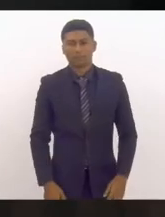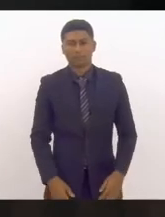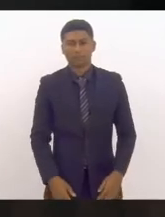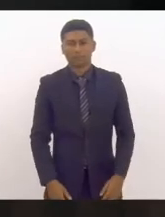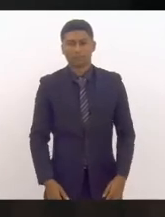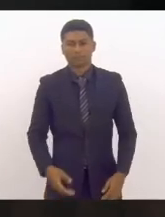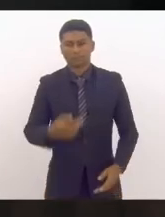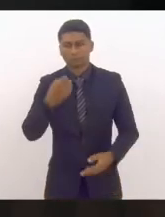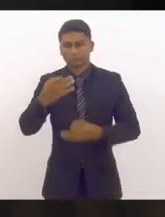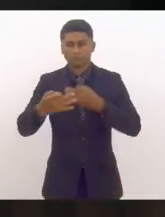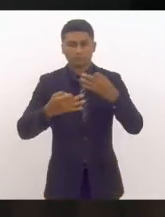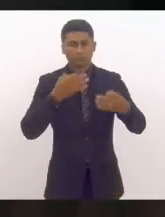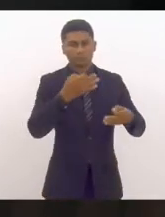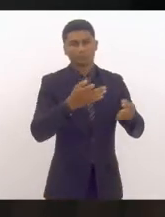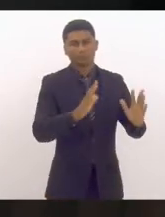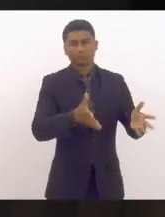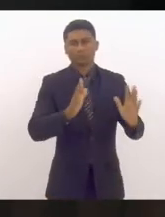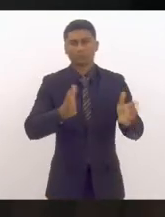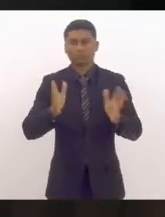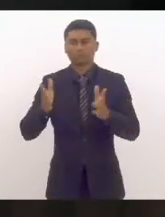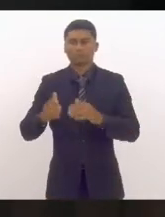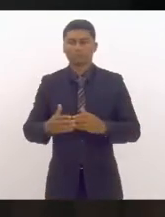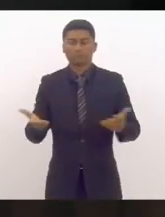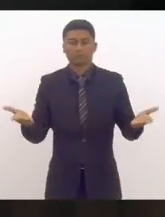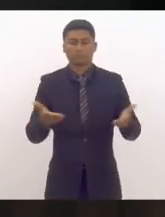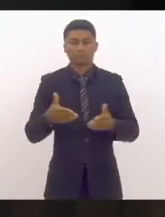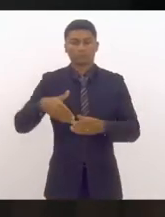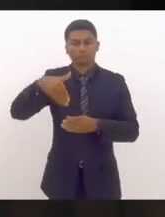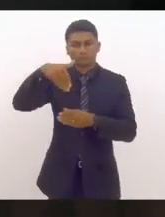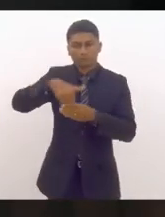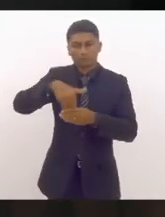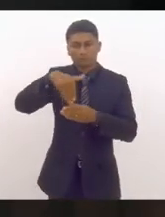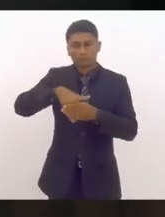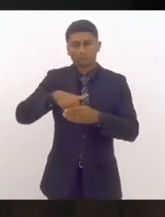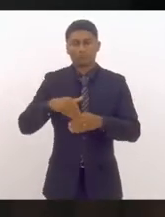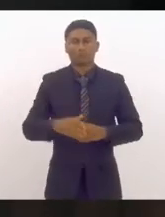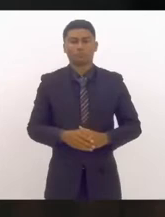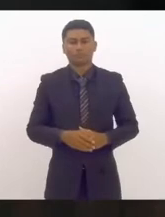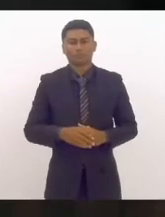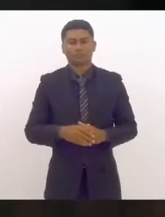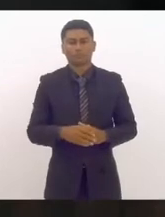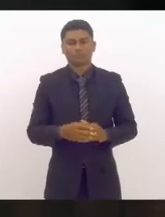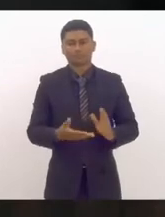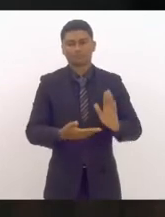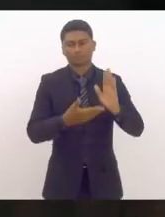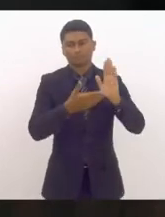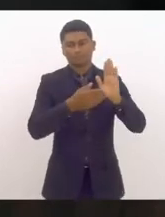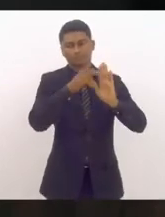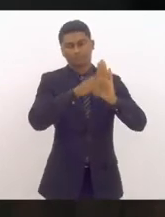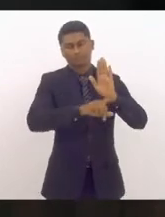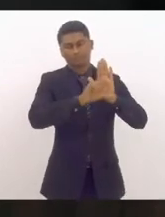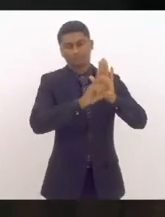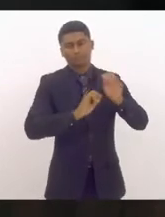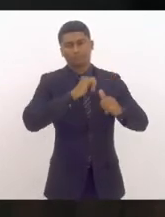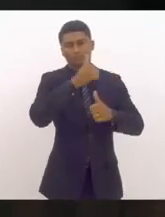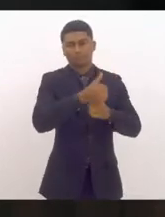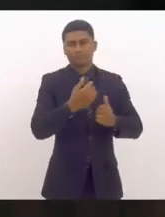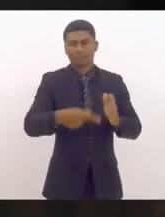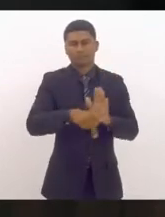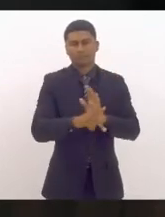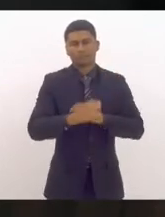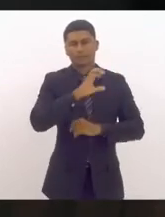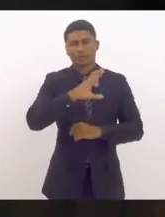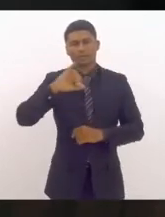Os pareceres emitidos em votação, o substitutivo da CCJ